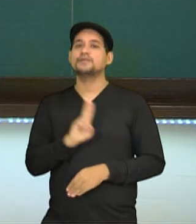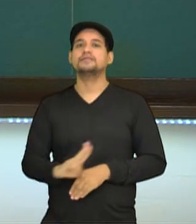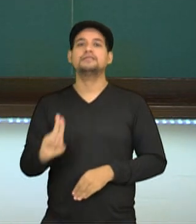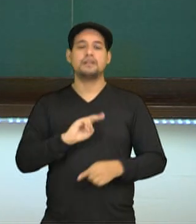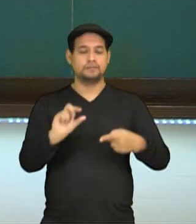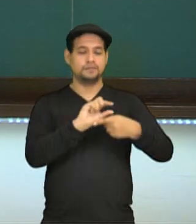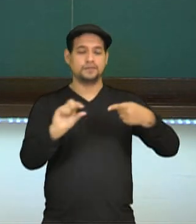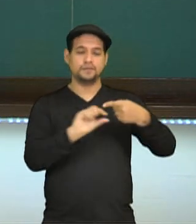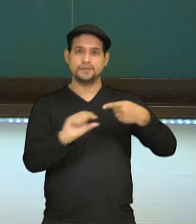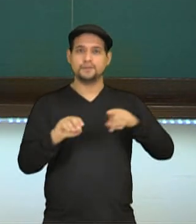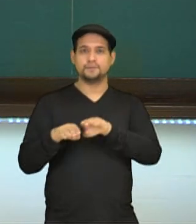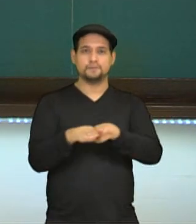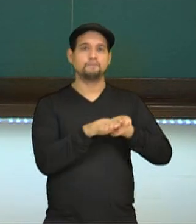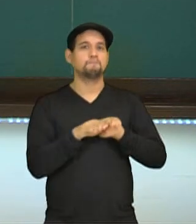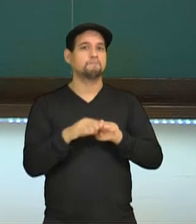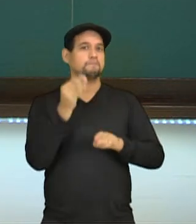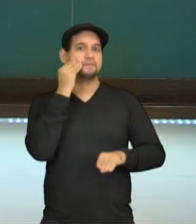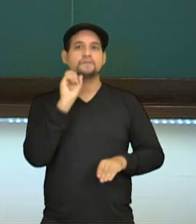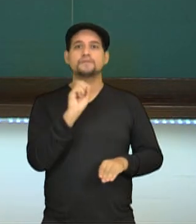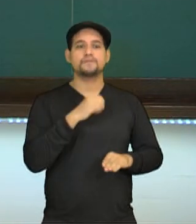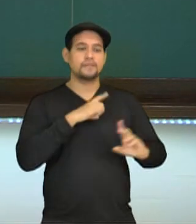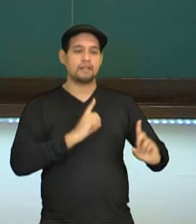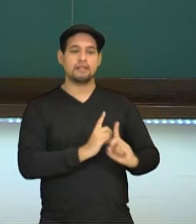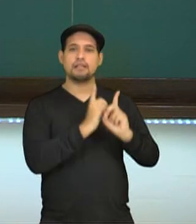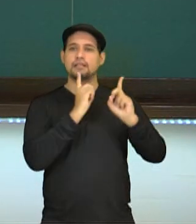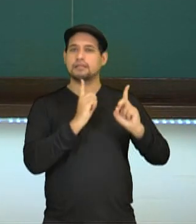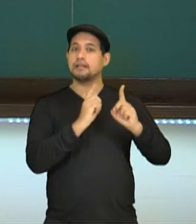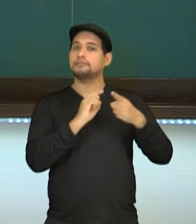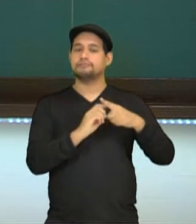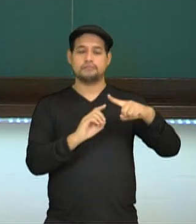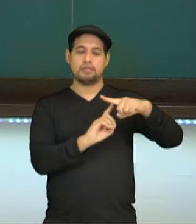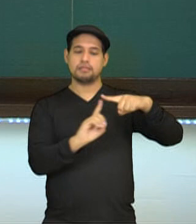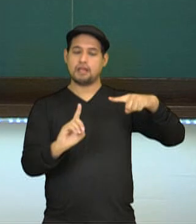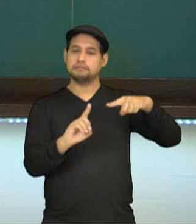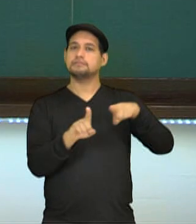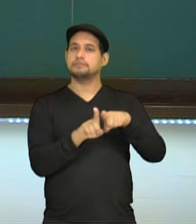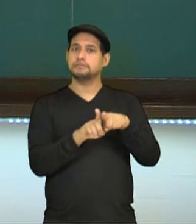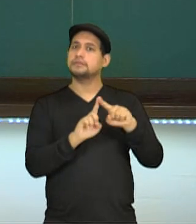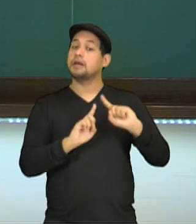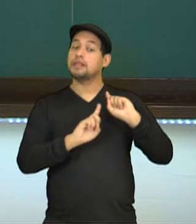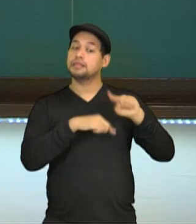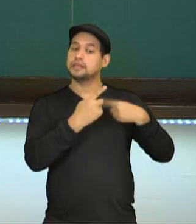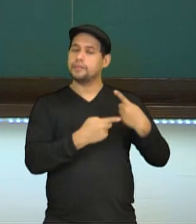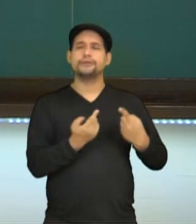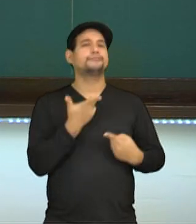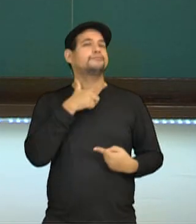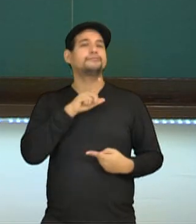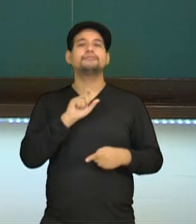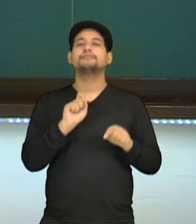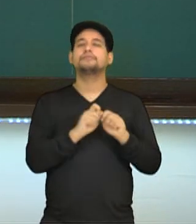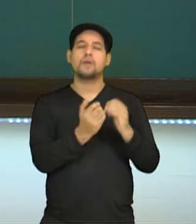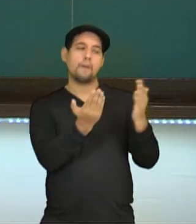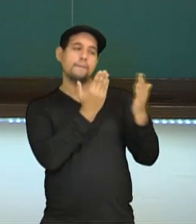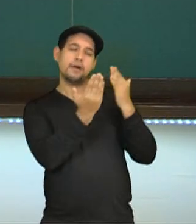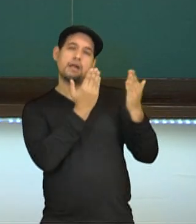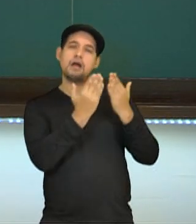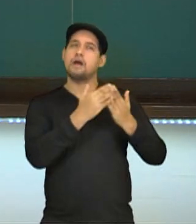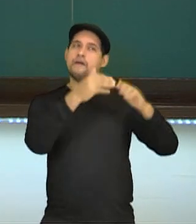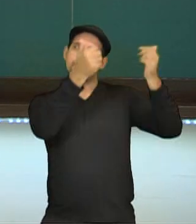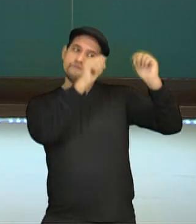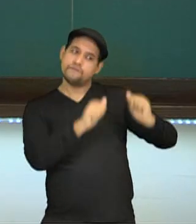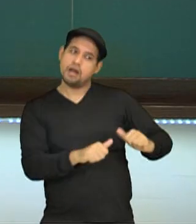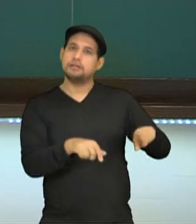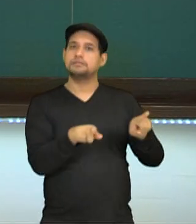frações equivalentes para tentar encontrar o mesmo denominador. Para daí sim a gente conseguir comparar, verificar,